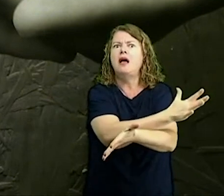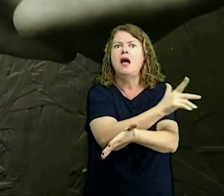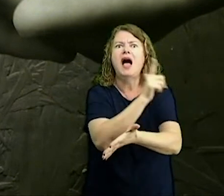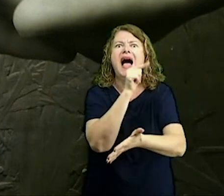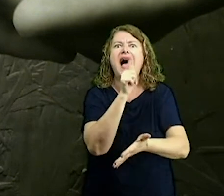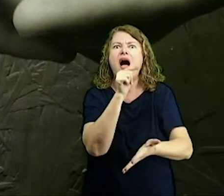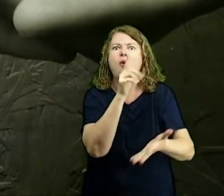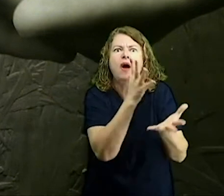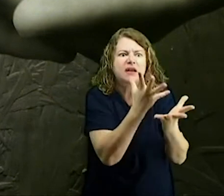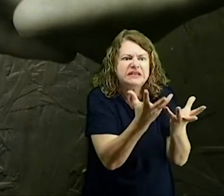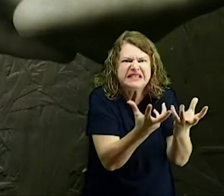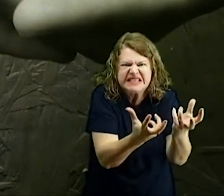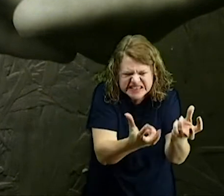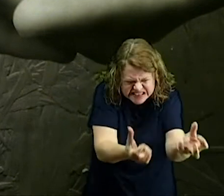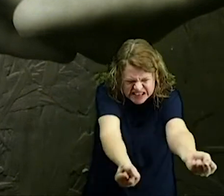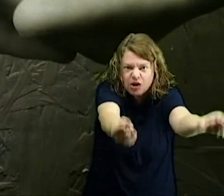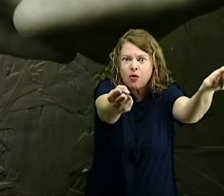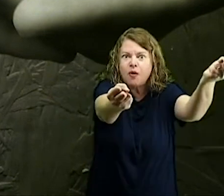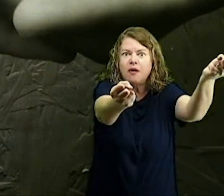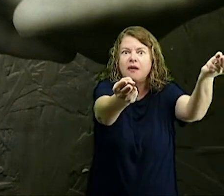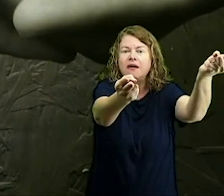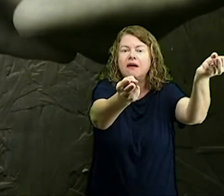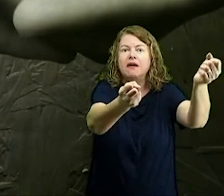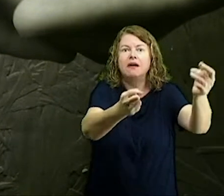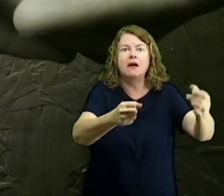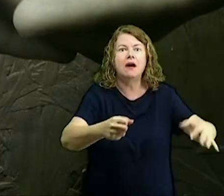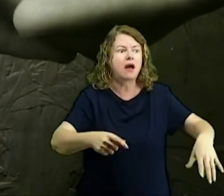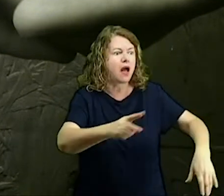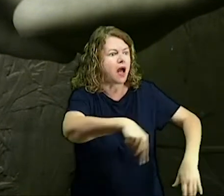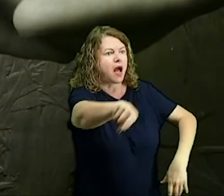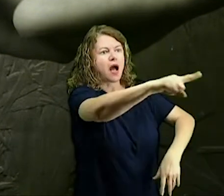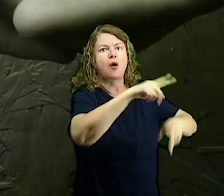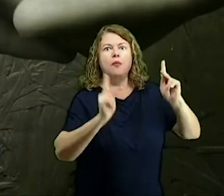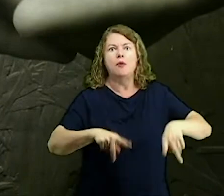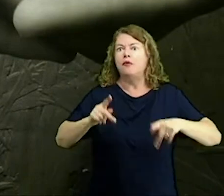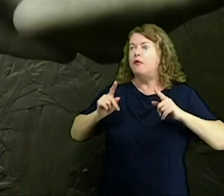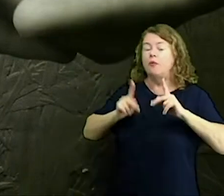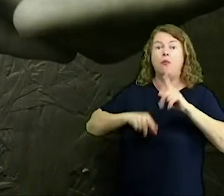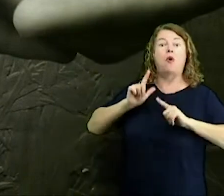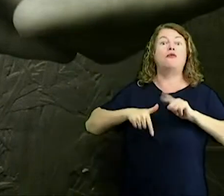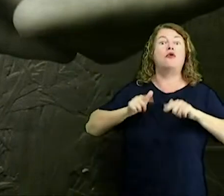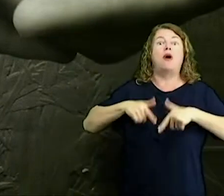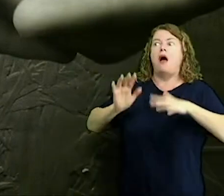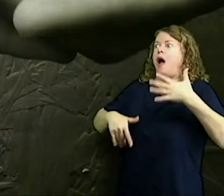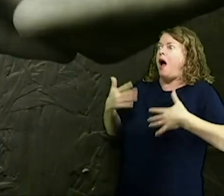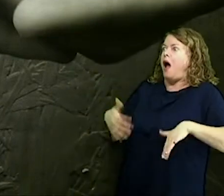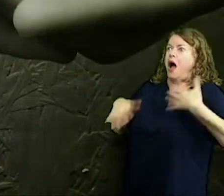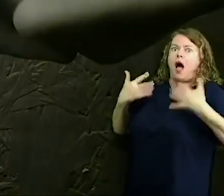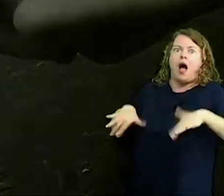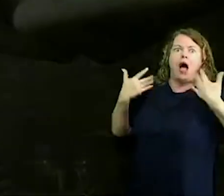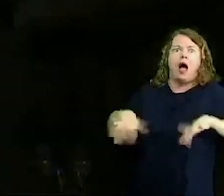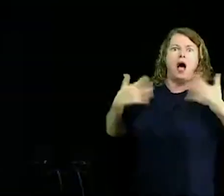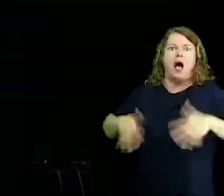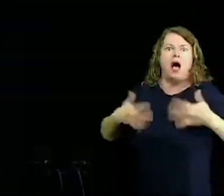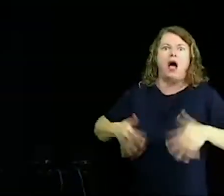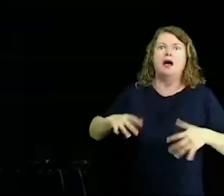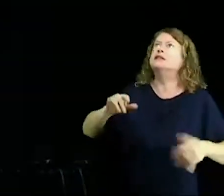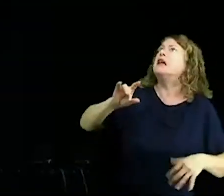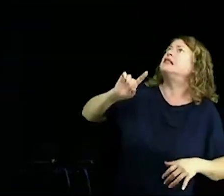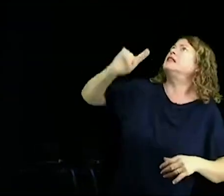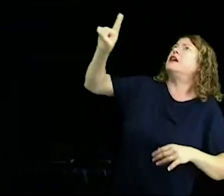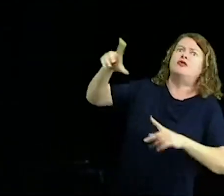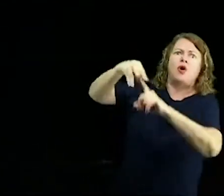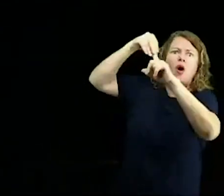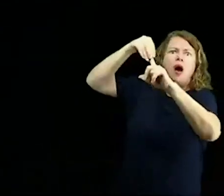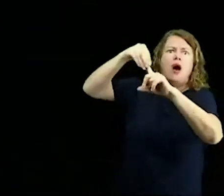todo o povo, caíram sobre seus rostos e disseram: só o Senhor é Deus, só o Senhor é Deus. É uma